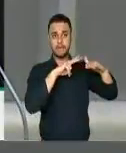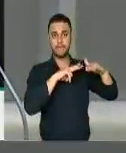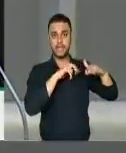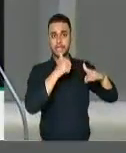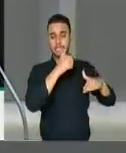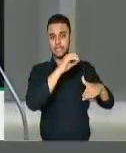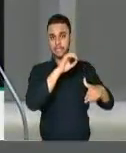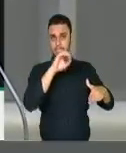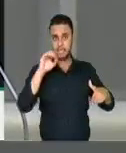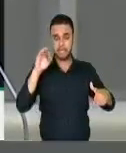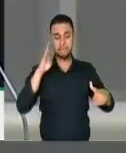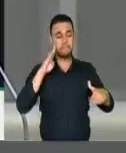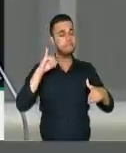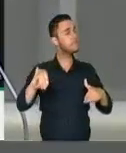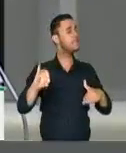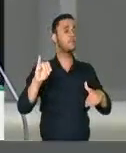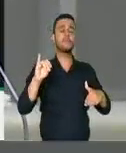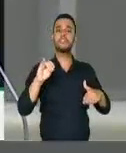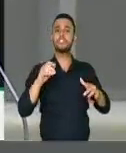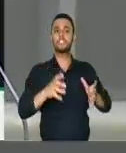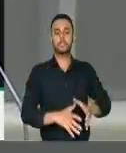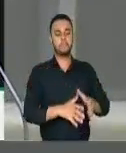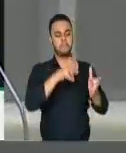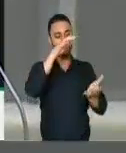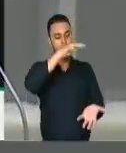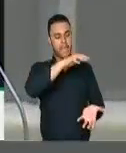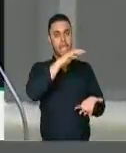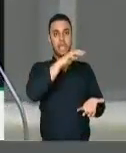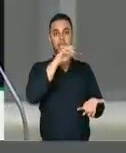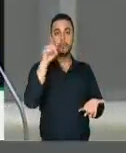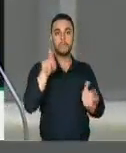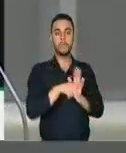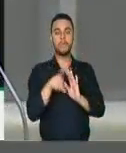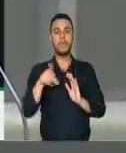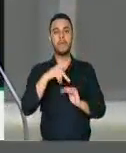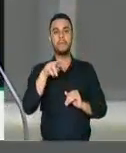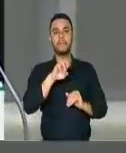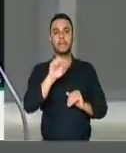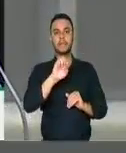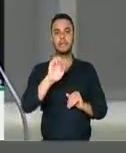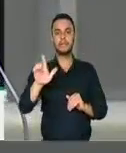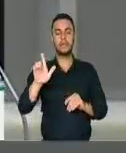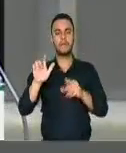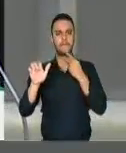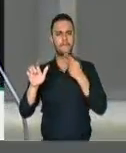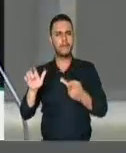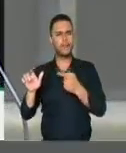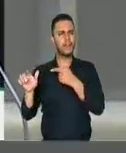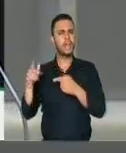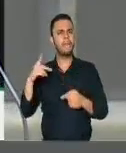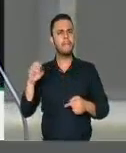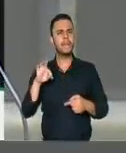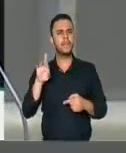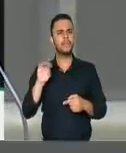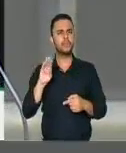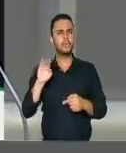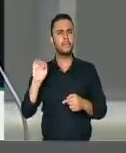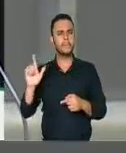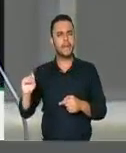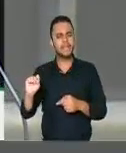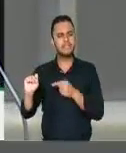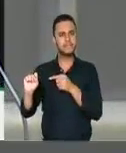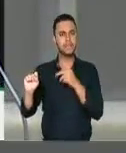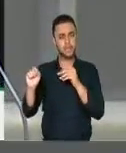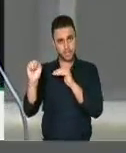de barris do pré-sal, alegando que a estatal Petrobras, principal detentora das tecnologias